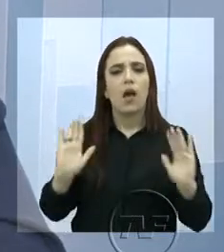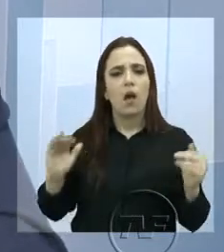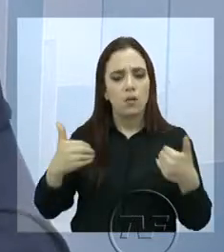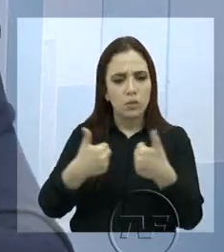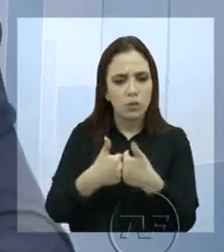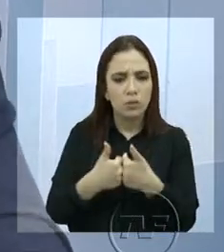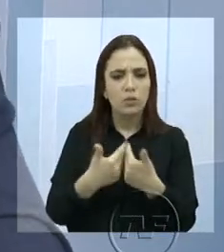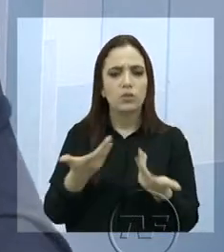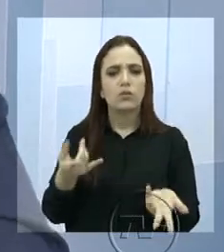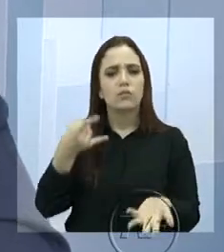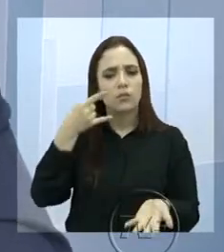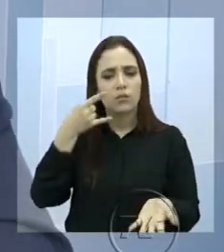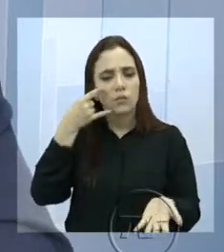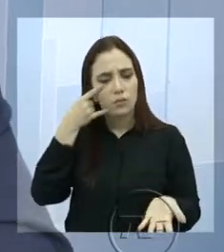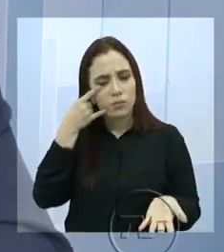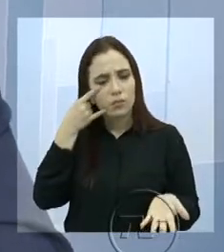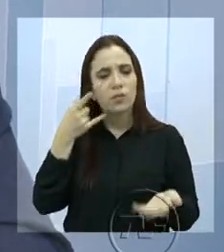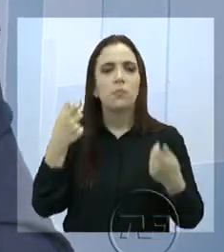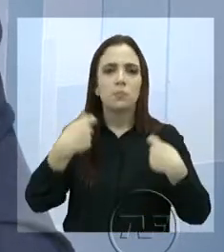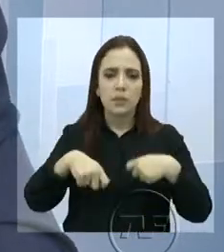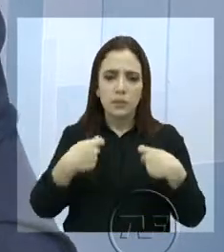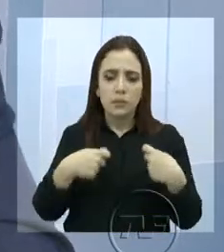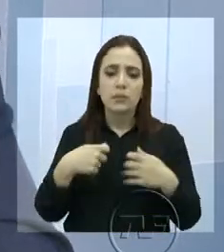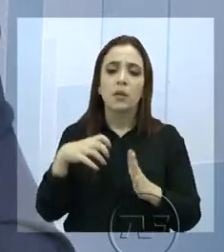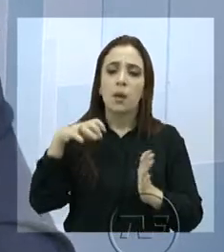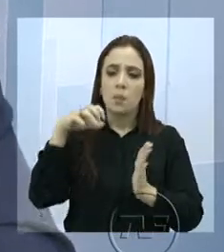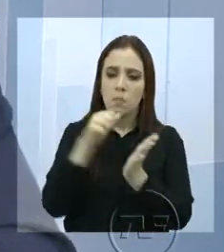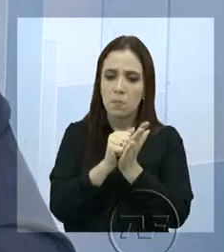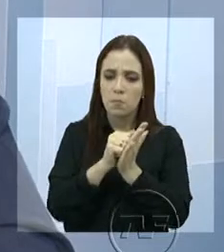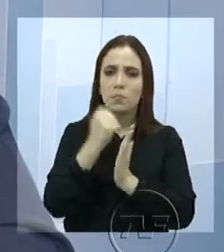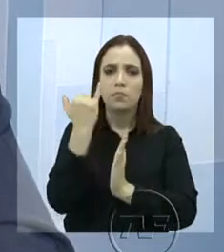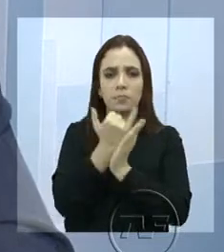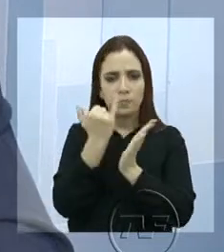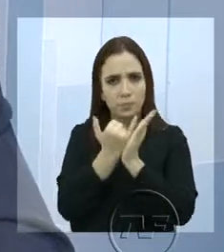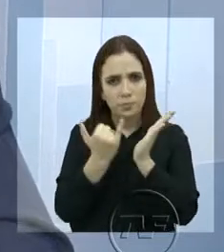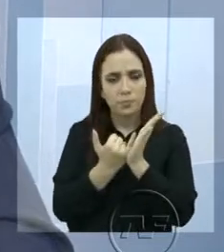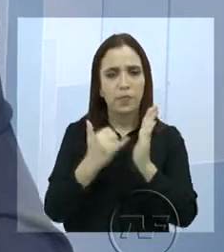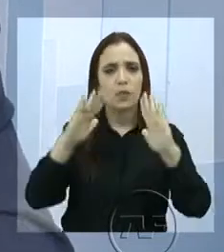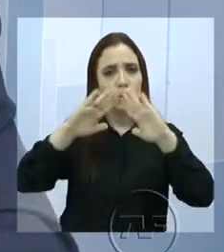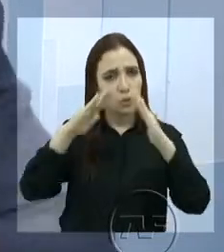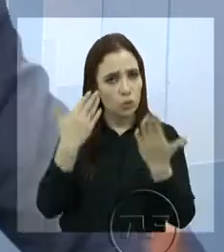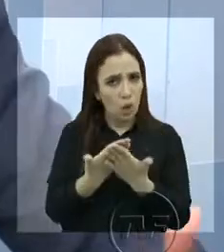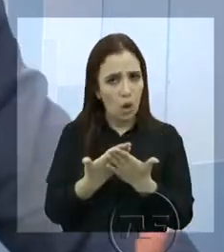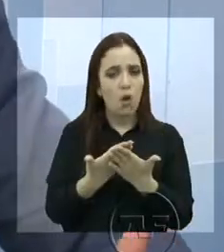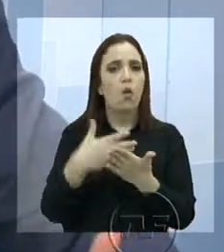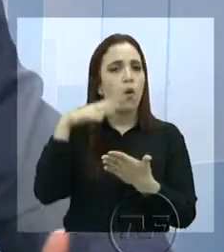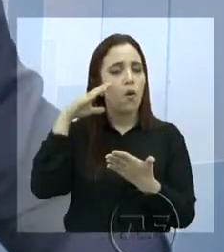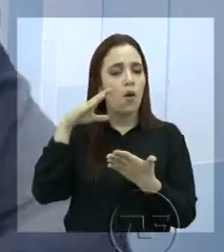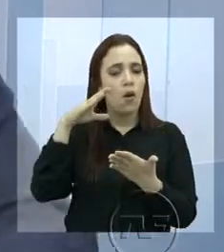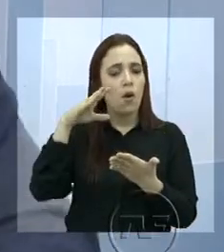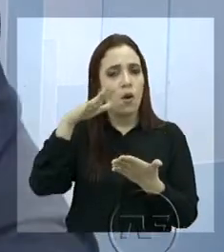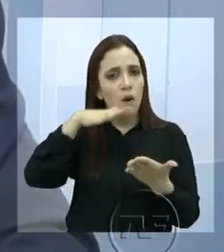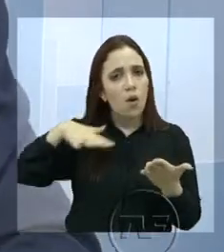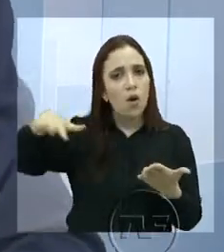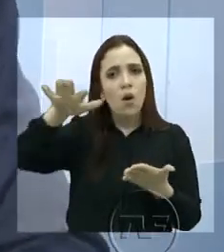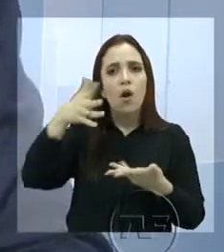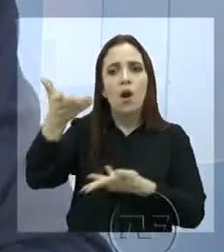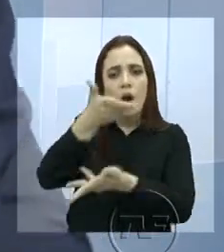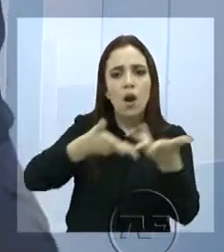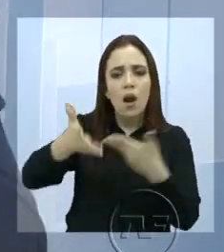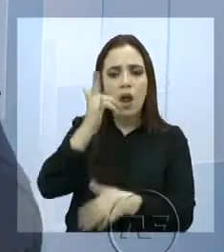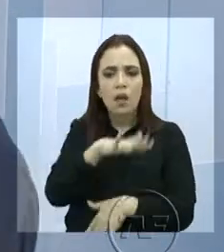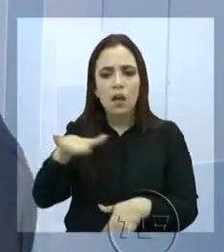autista, a criança síndrome de Down, ela ser matriculada na escola regular para que ela possa conviver com as demais